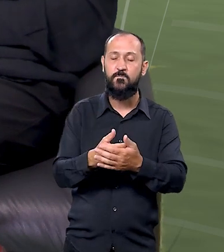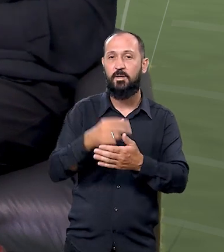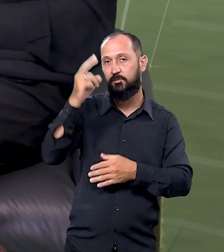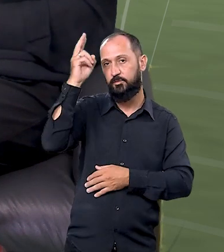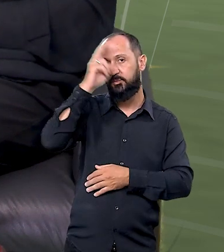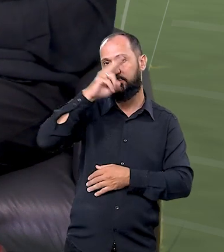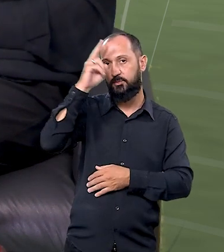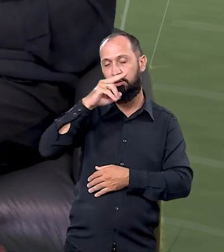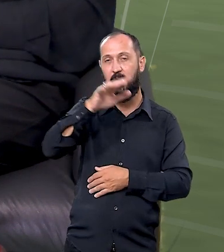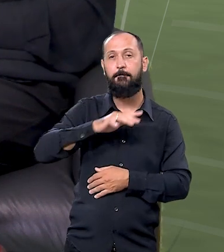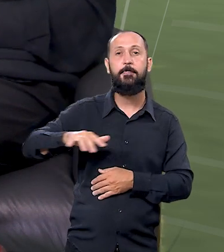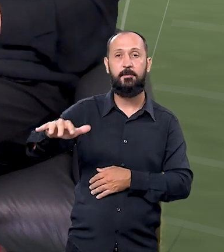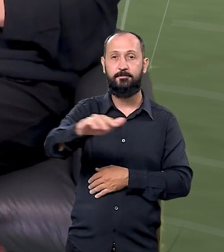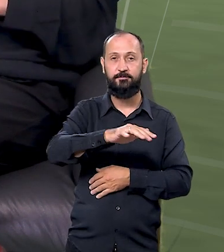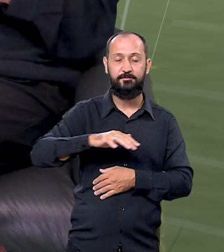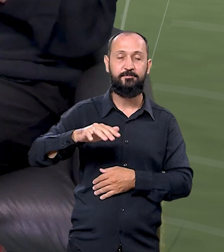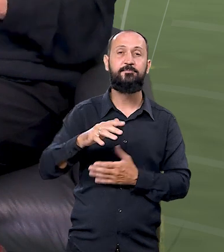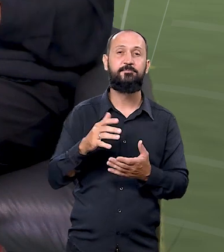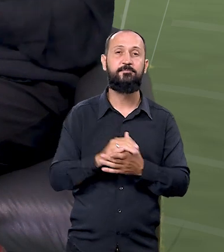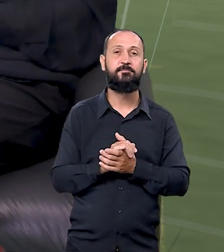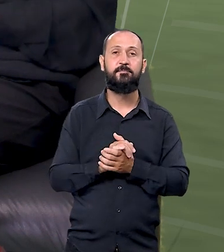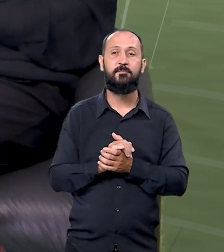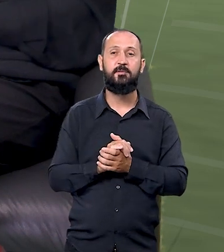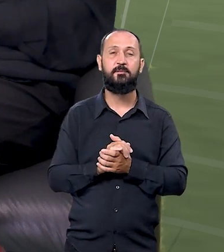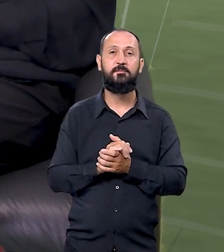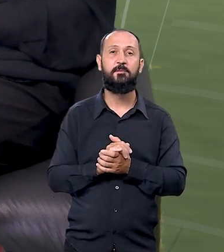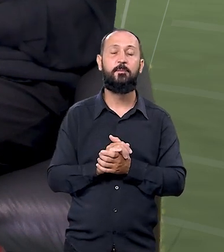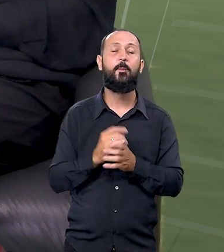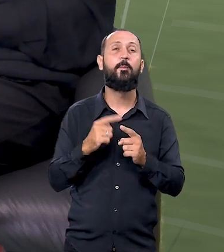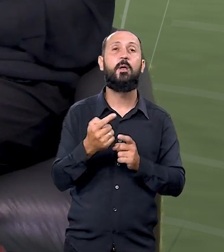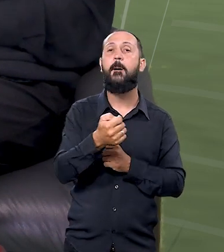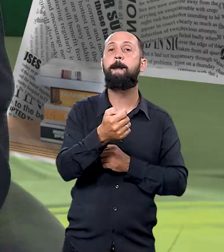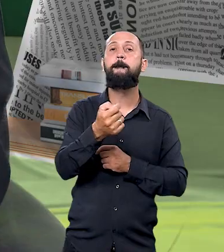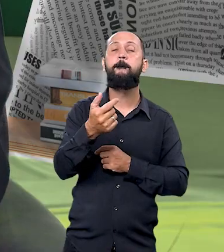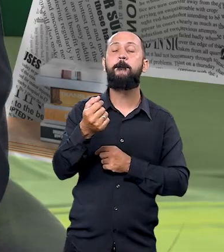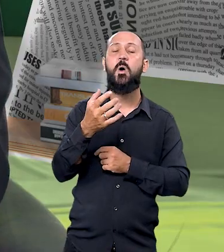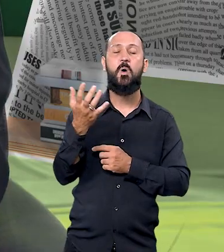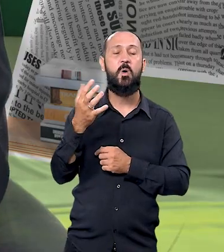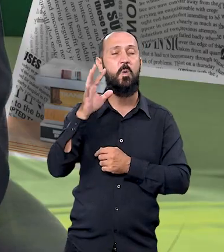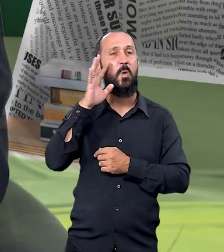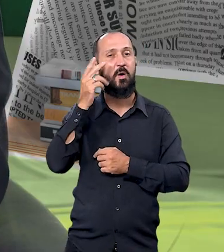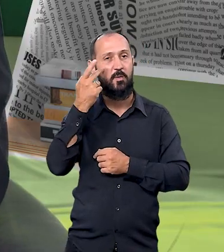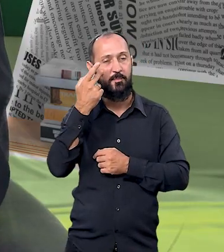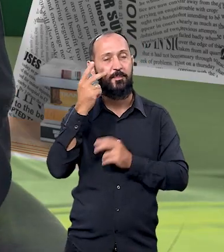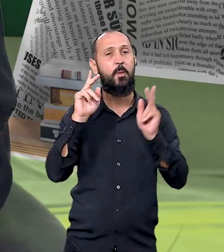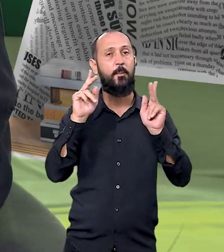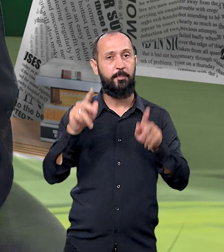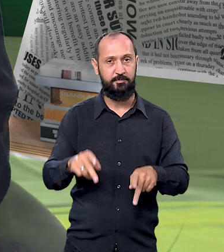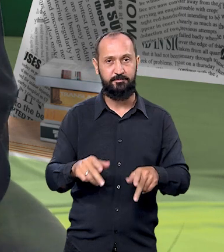naquele território, pouco reconhecida até então pelo poder público. As mulheres indígenas